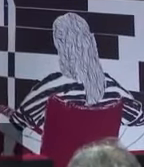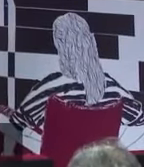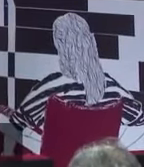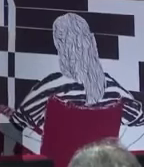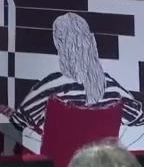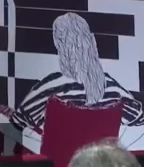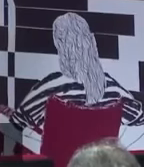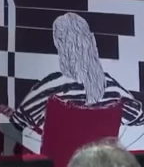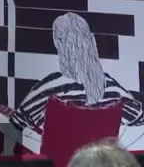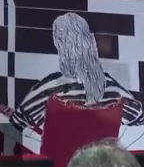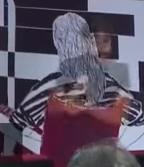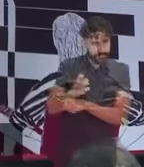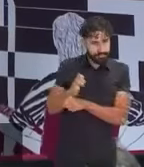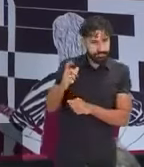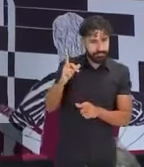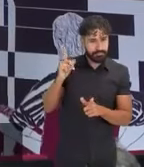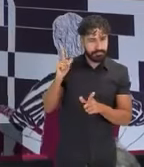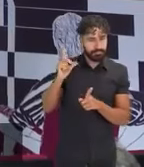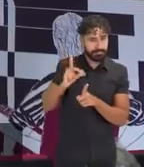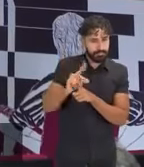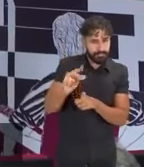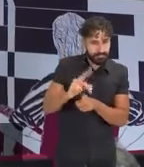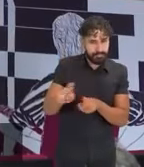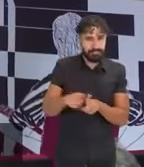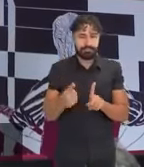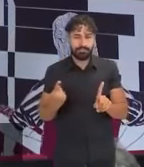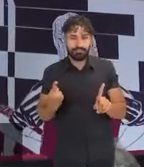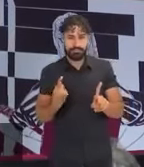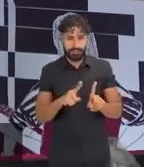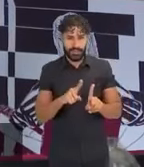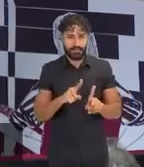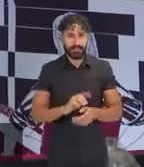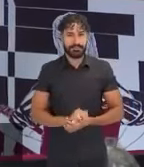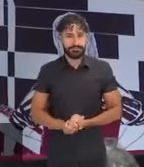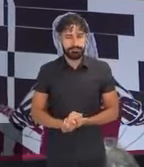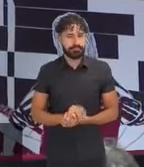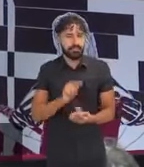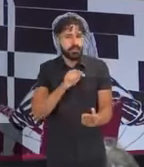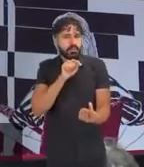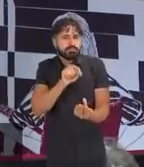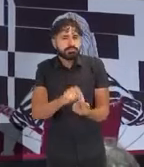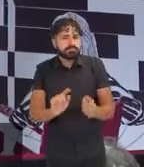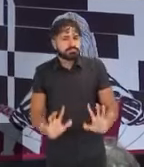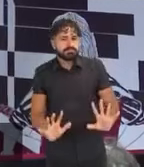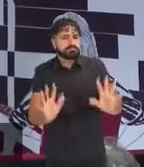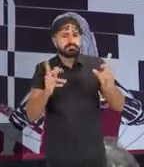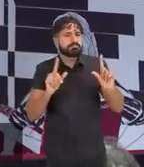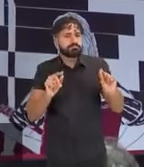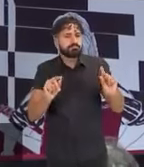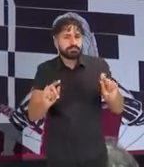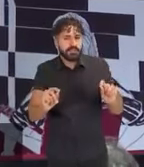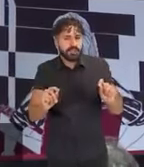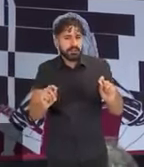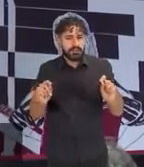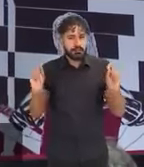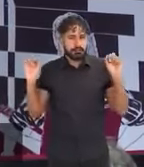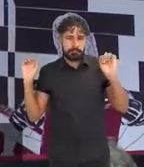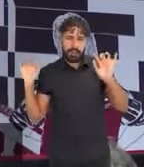Estágio, Conquistas e Desafios. O objetivo do evento é reunir